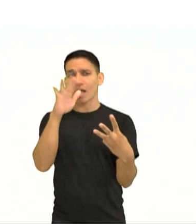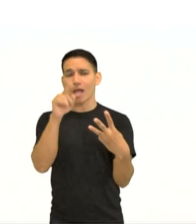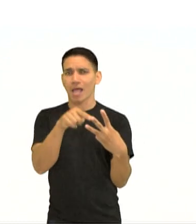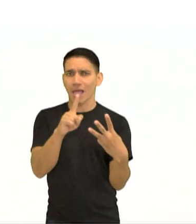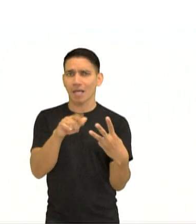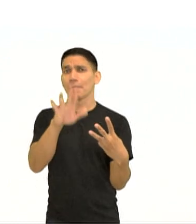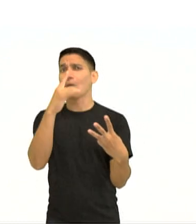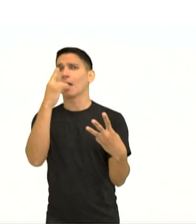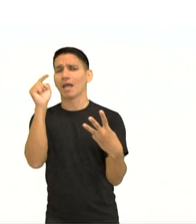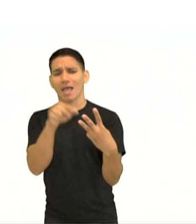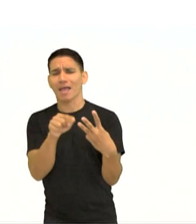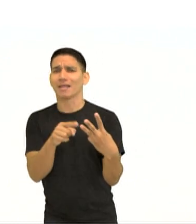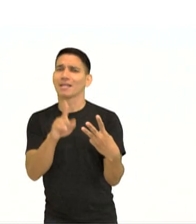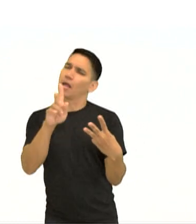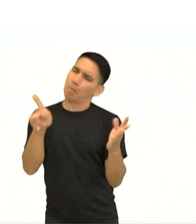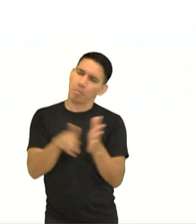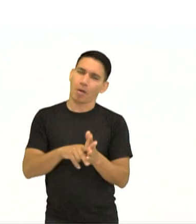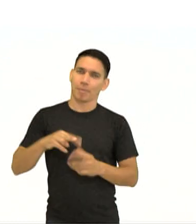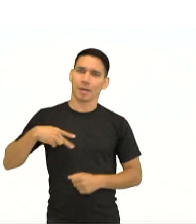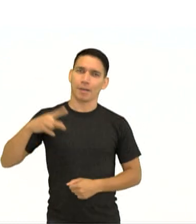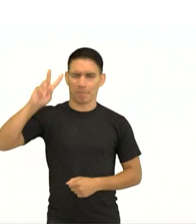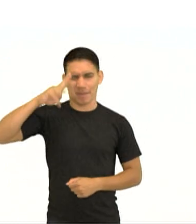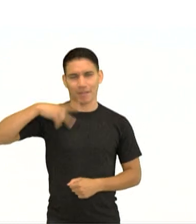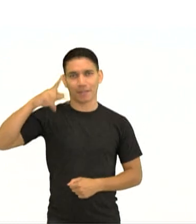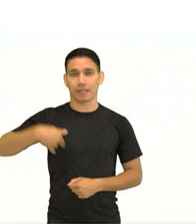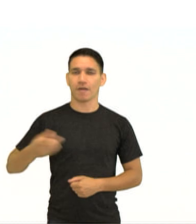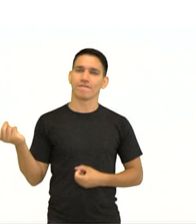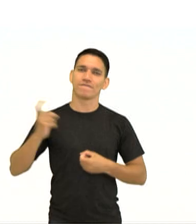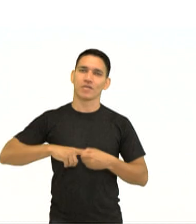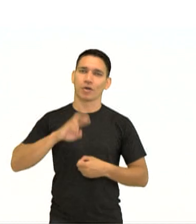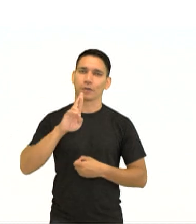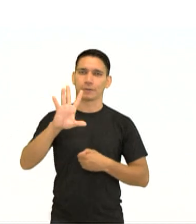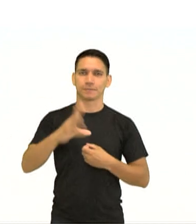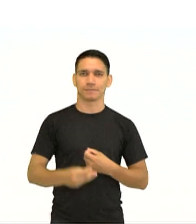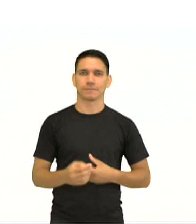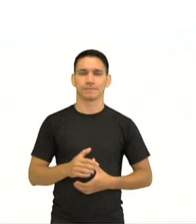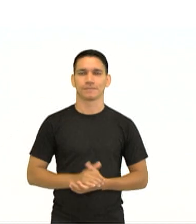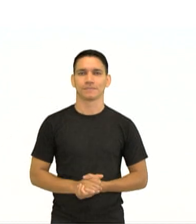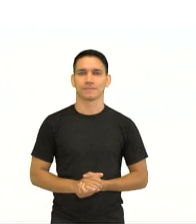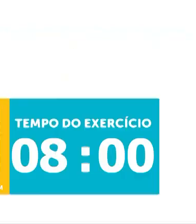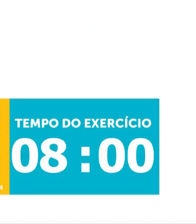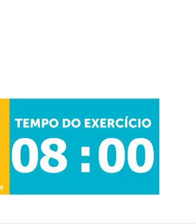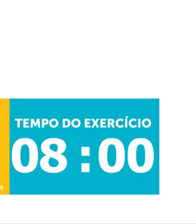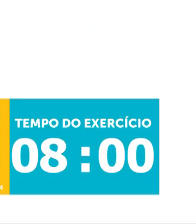em você? É uma resposta pessoal, daqui a pouquinho a gente volta com um comentário.